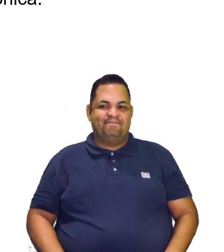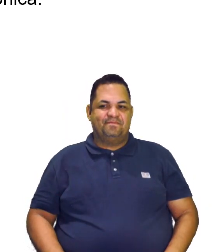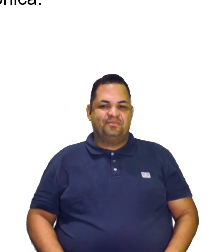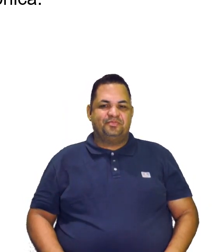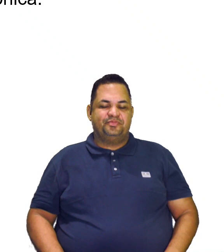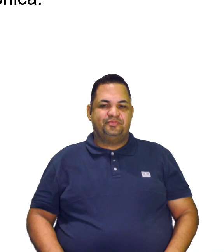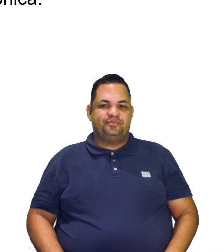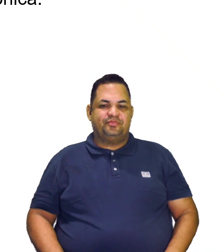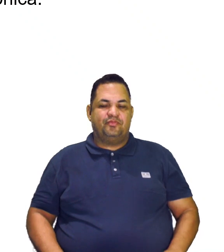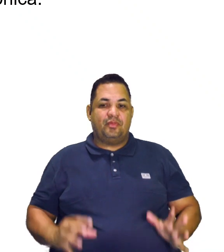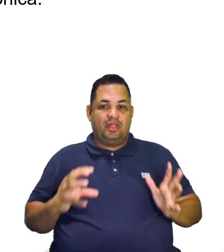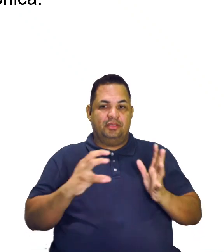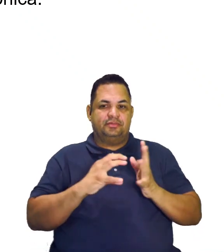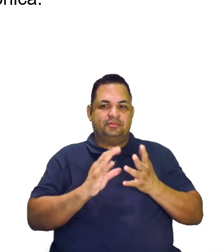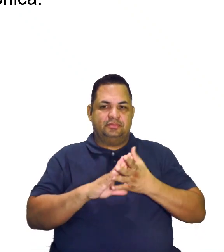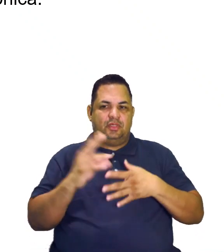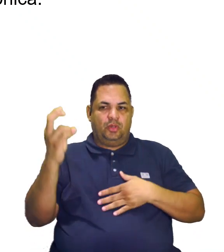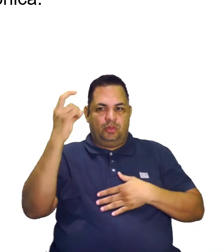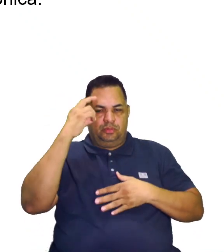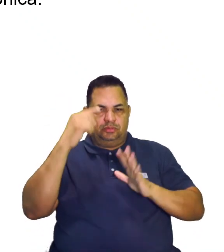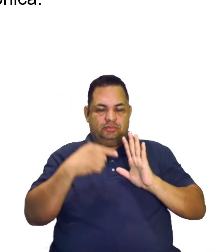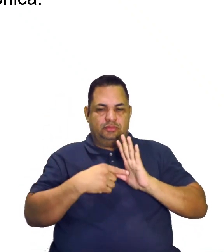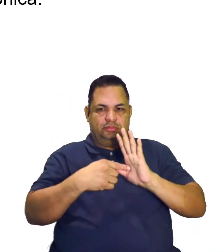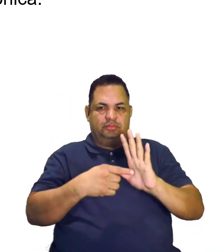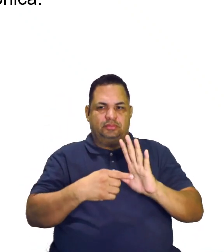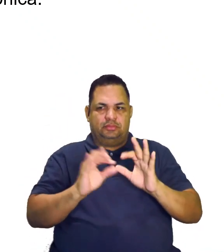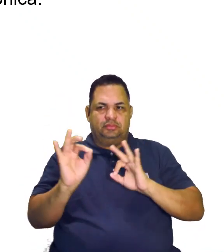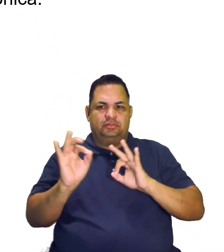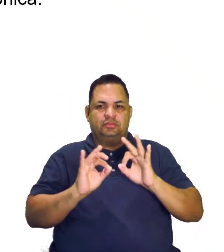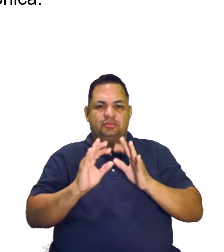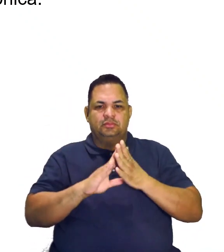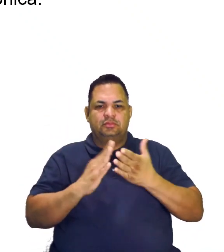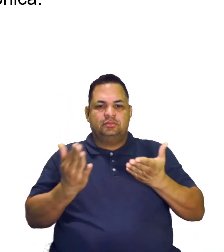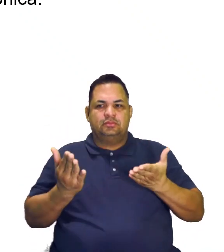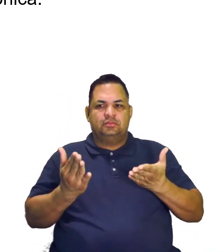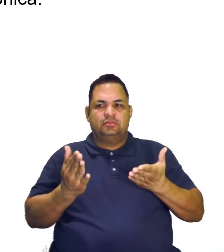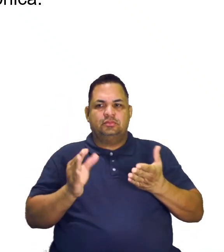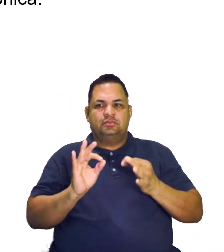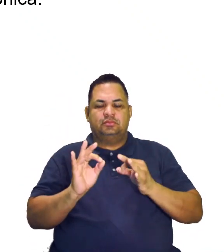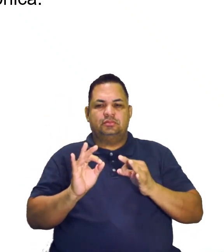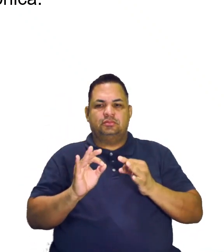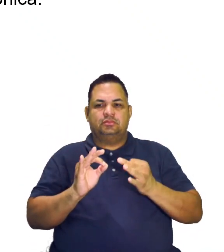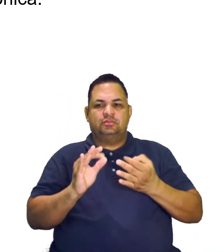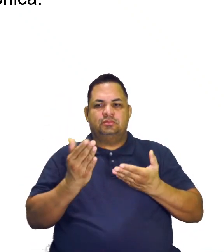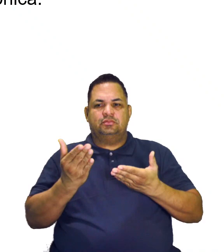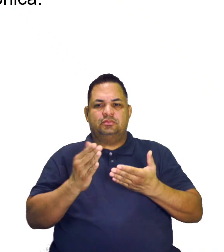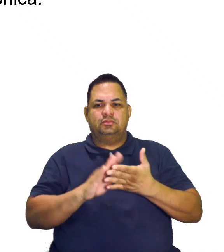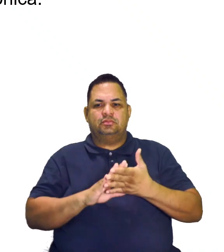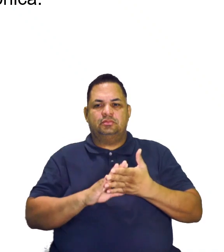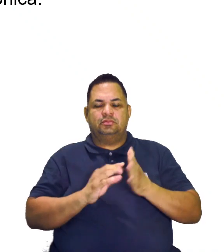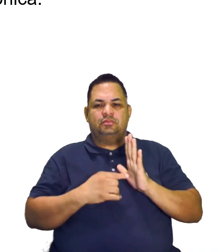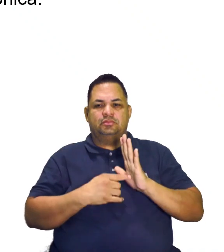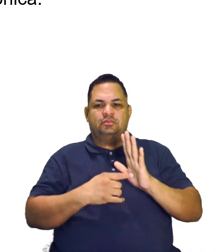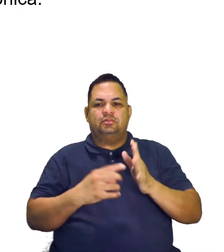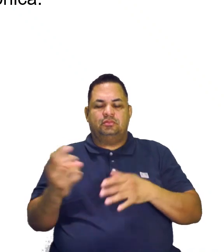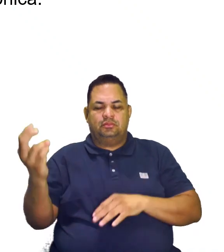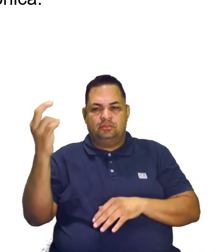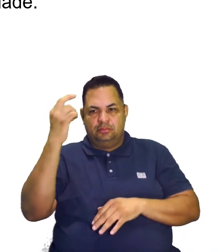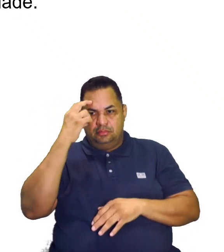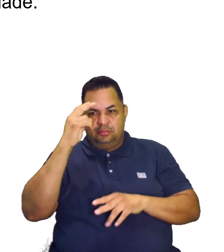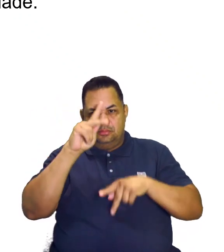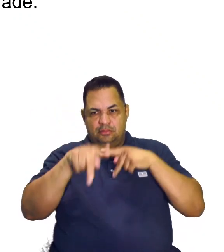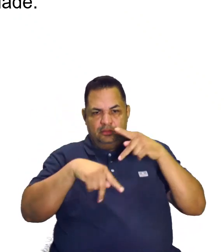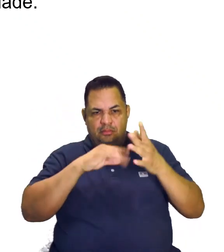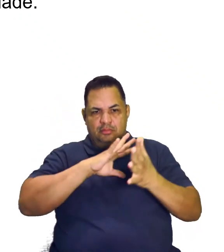centro cultural que traz aí para exposições das representações da cultura